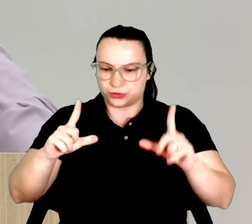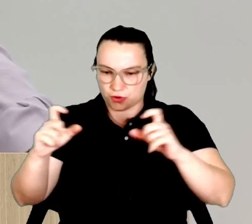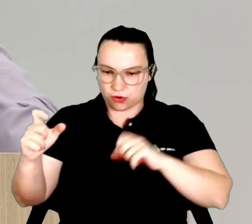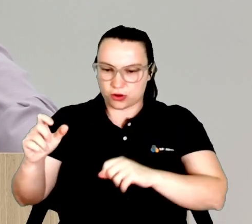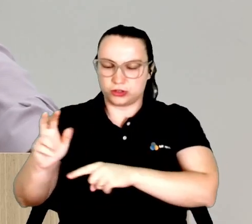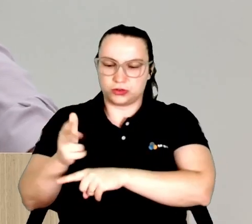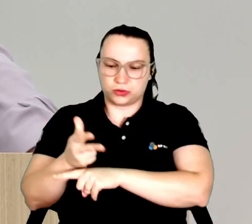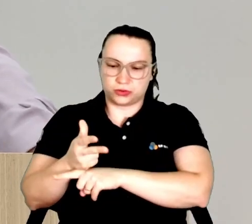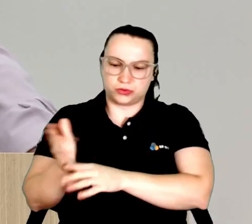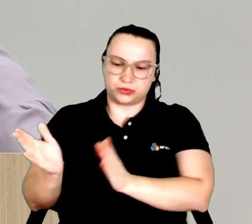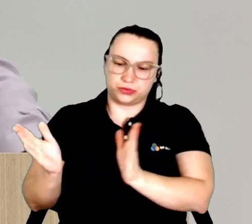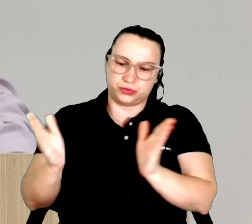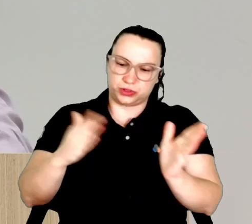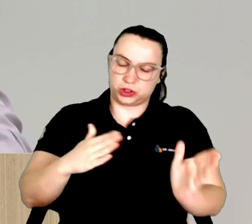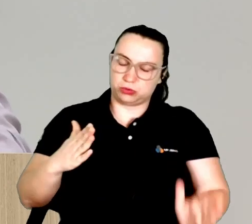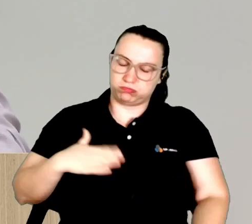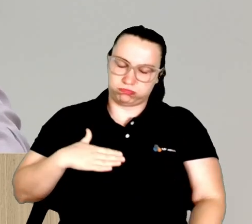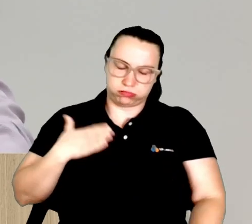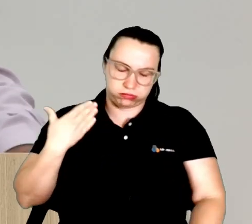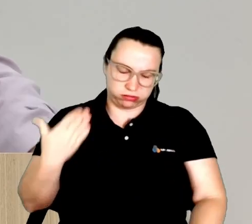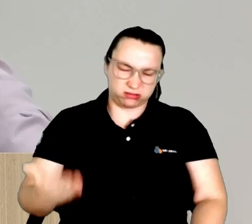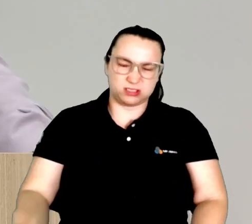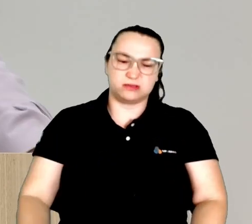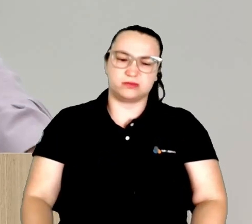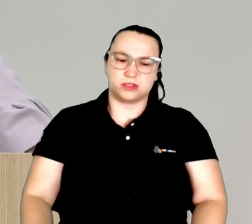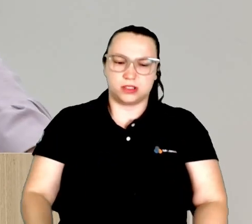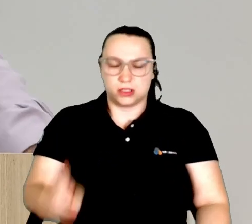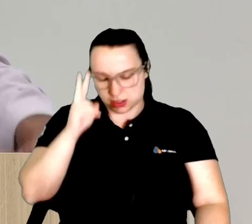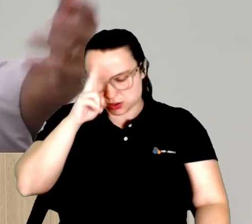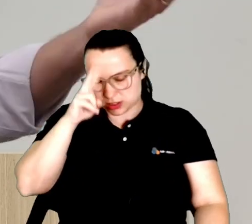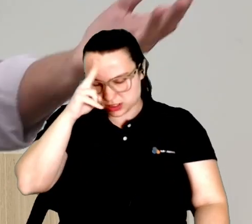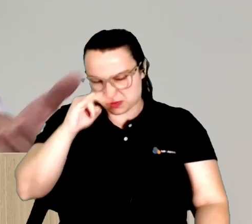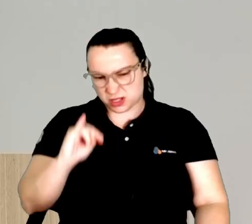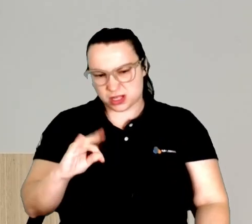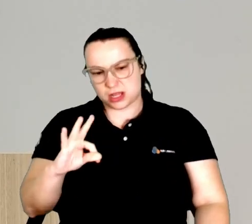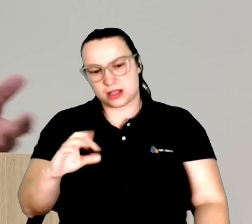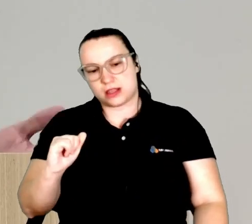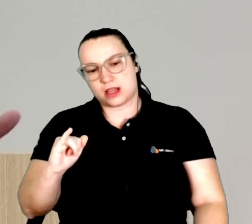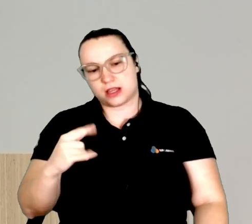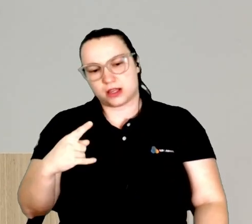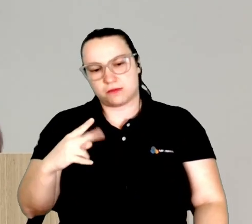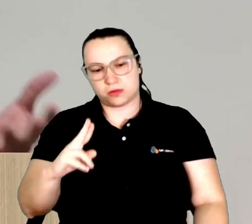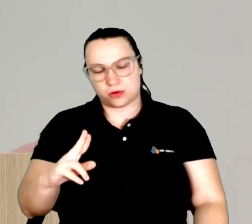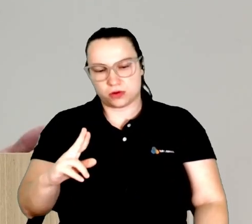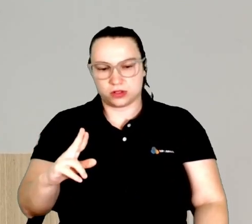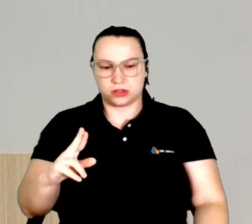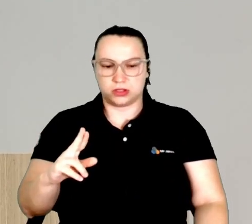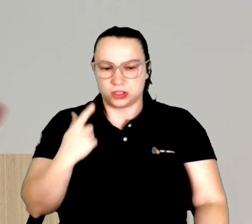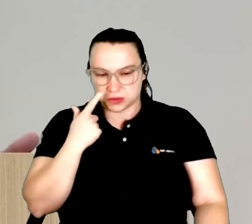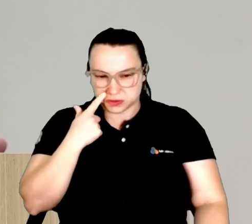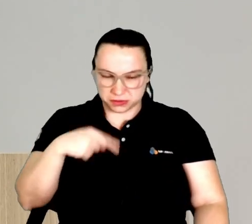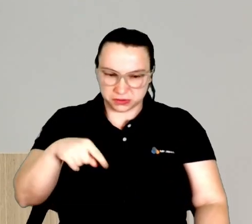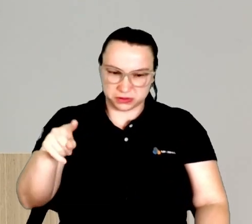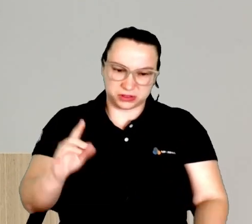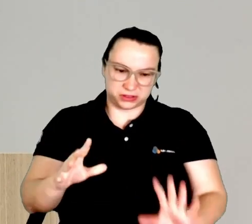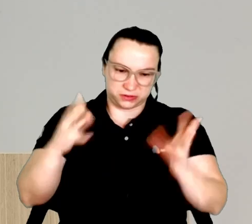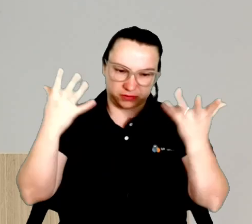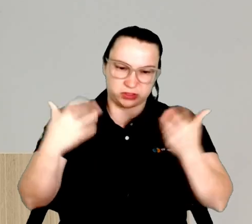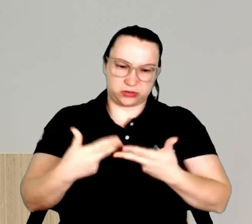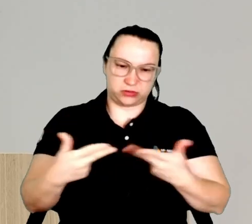E eu me recordo muito bem a Taipub Nacional, quando a gente vai naqueles eventos lá, o Cultivando Água Boa, que existia nesses